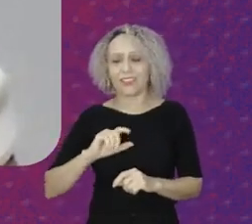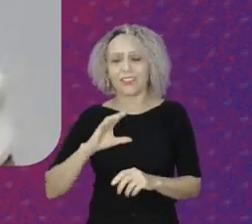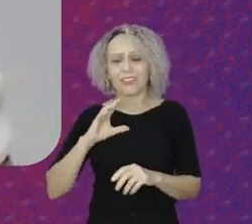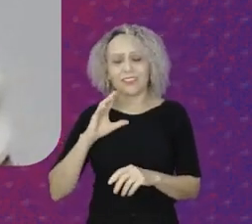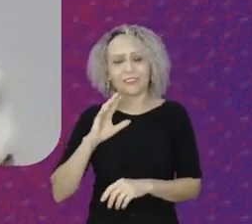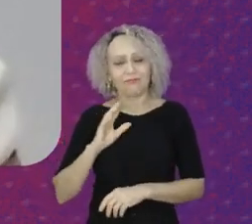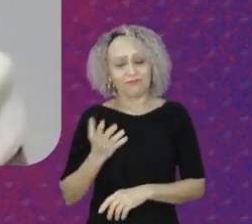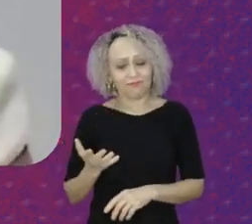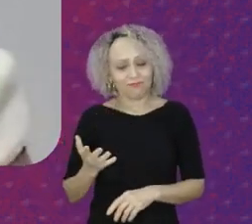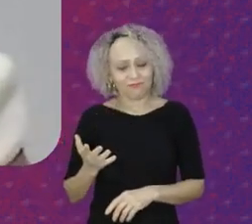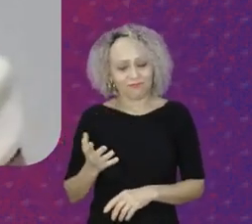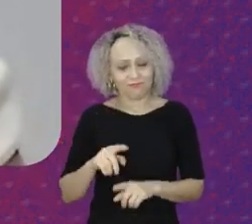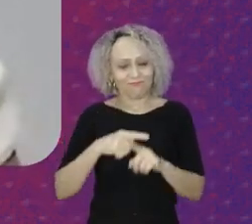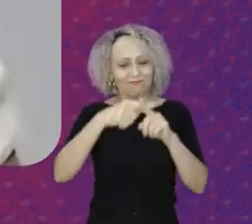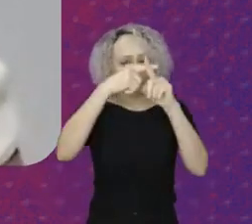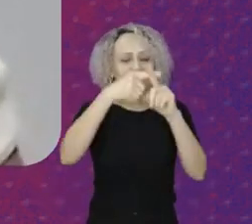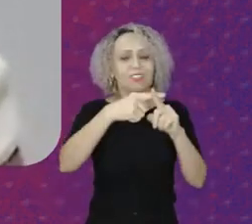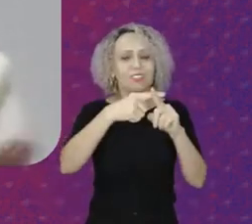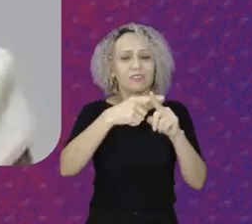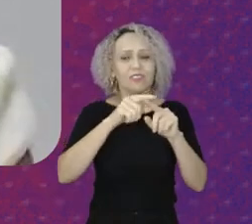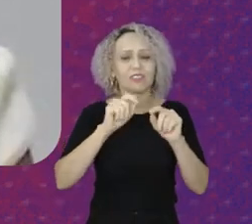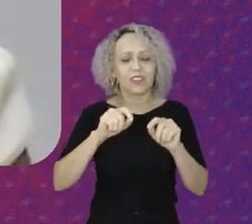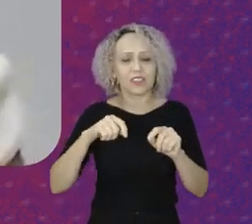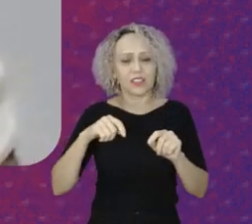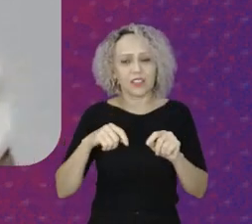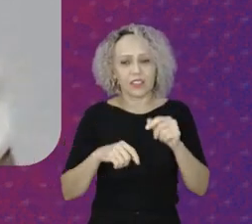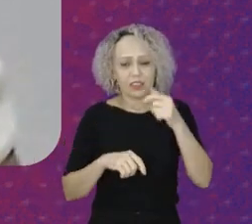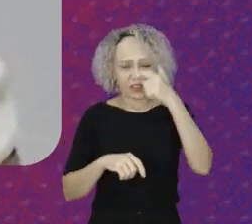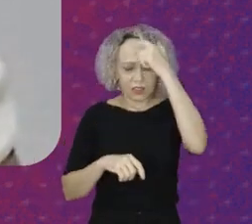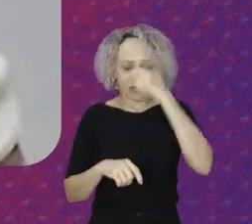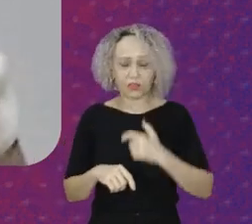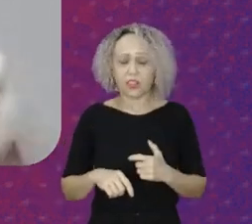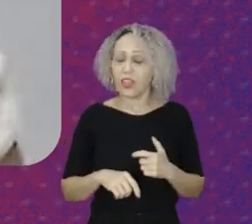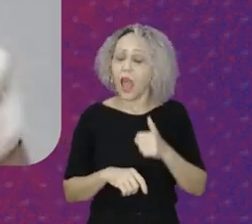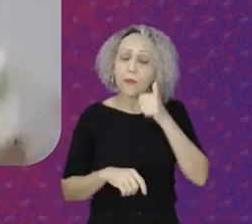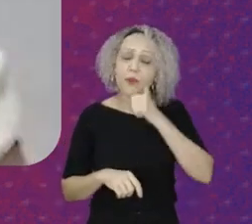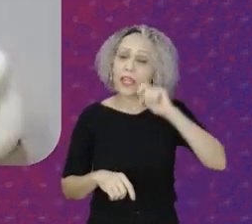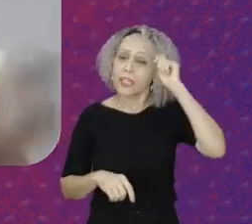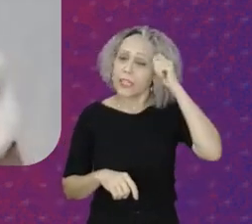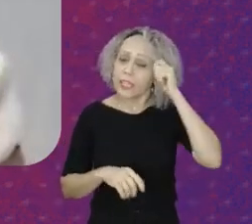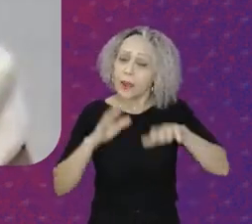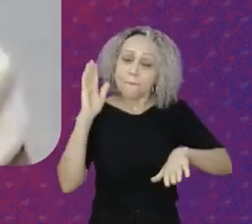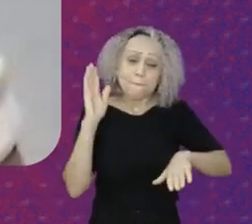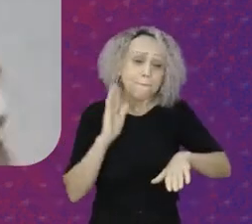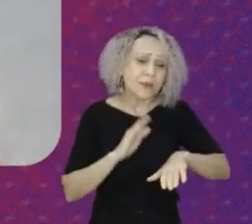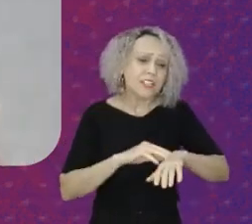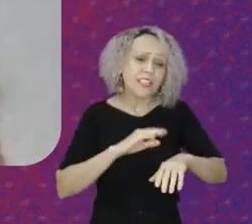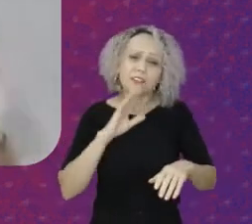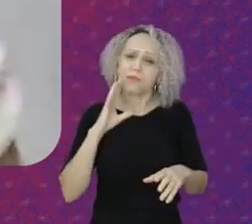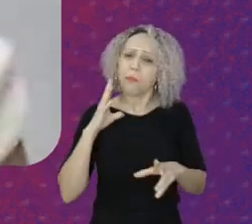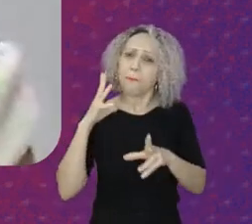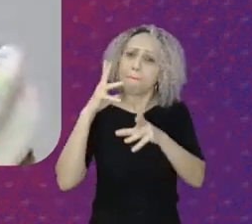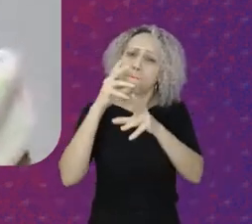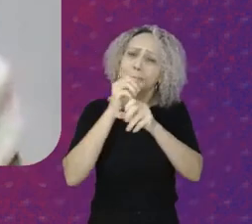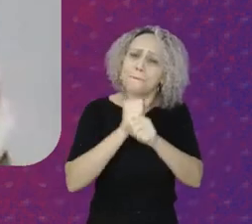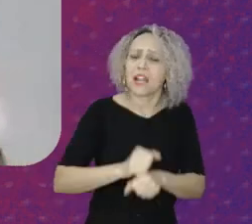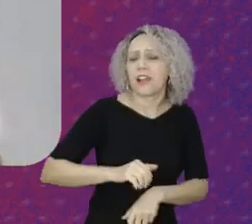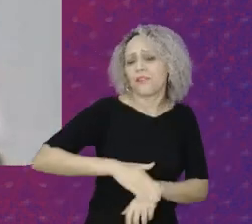positivo, né? Ser a mais votada na região metropolitana, ter historicamente uma mulher negra